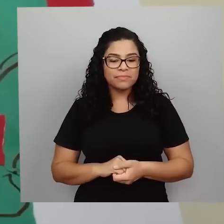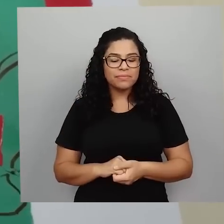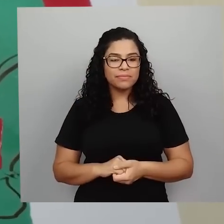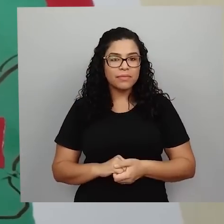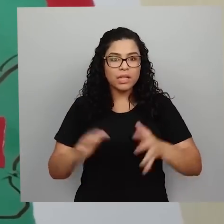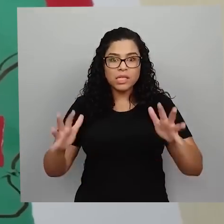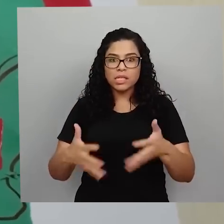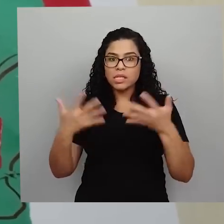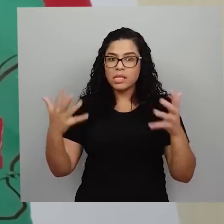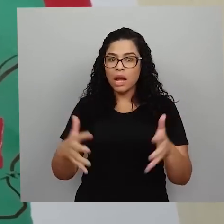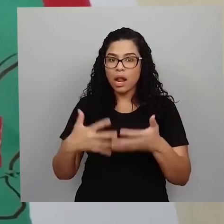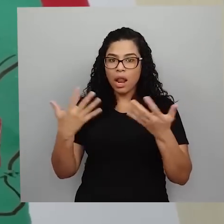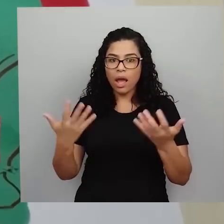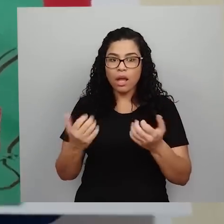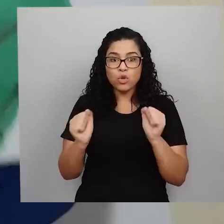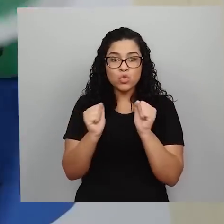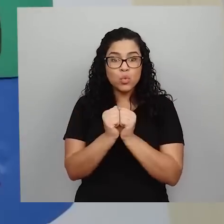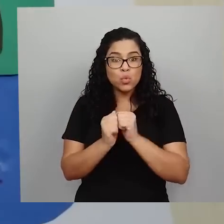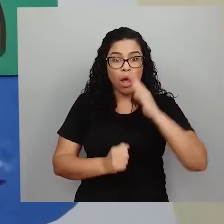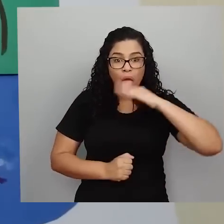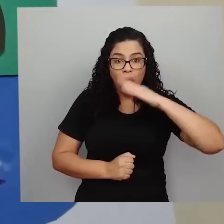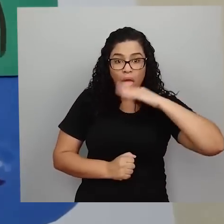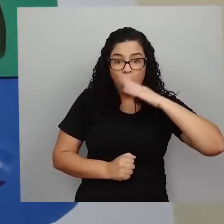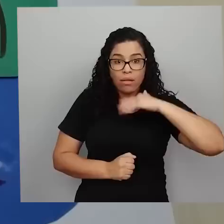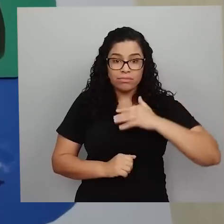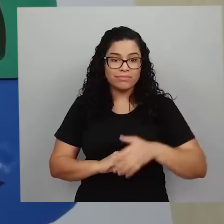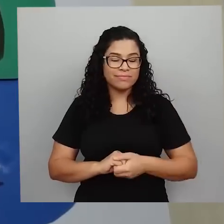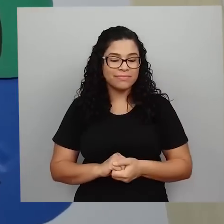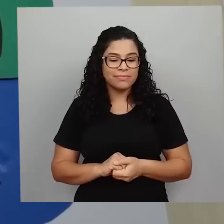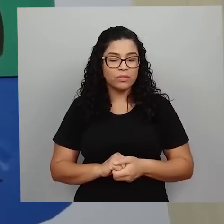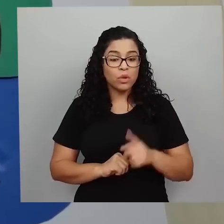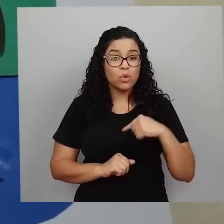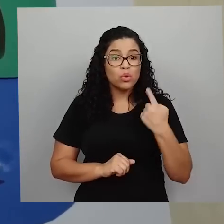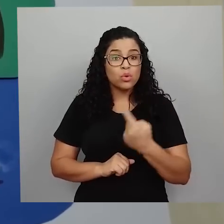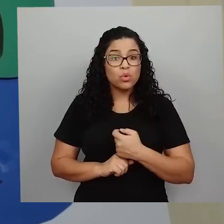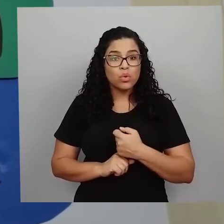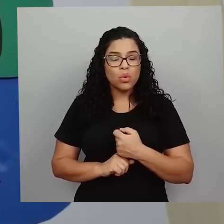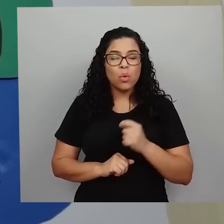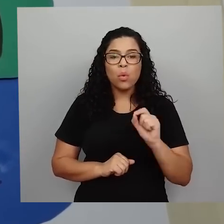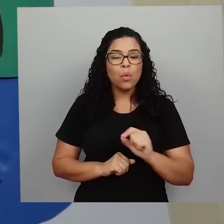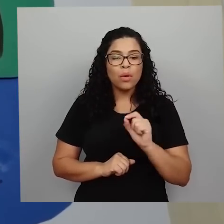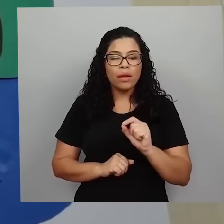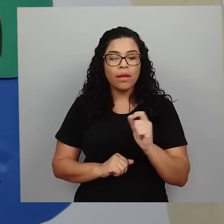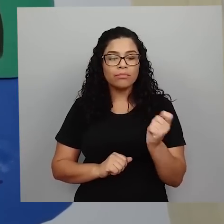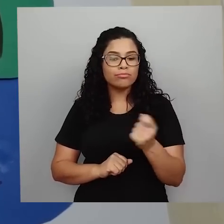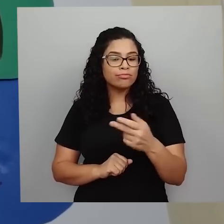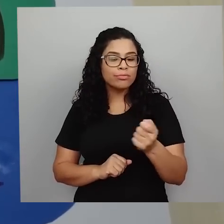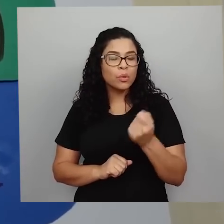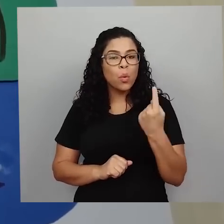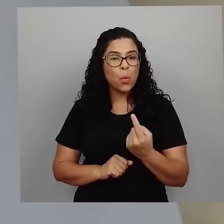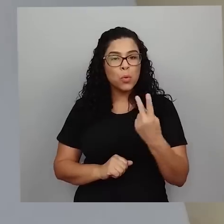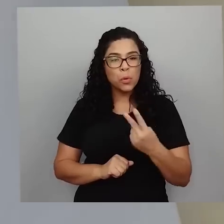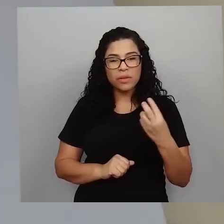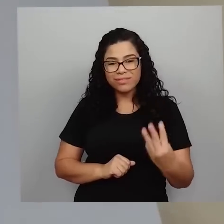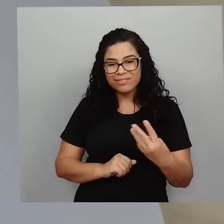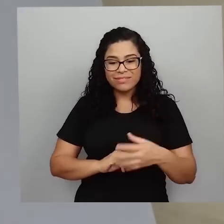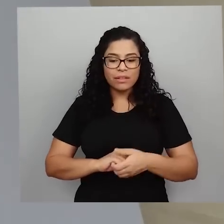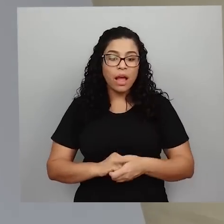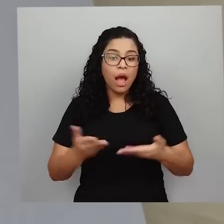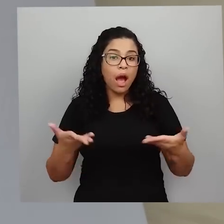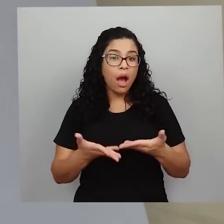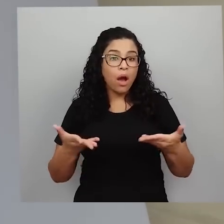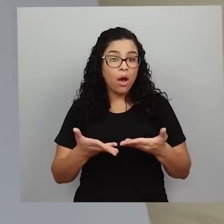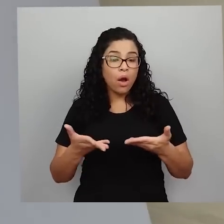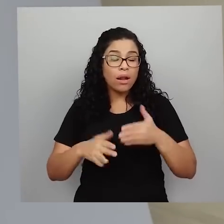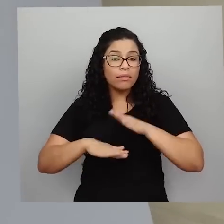uma salada cheia de pimenta e nosso unidunité, salamé minguê. Agora nós